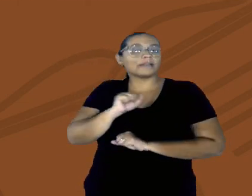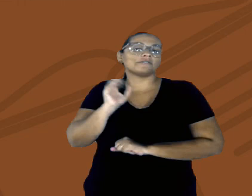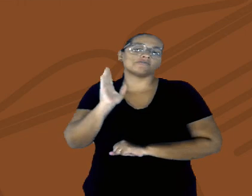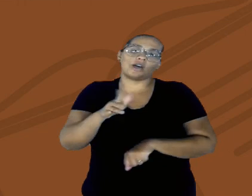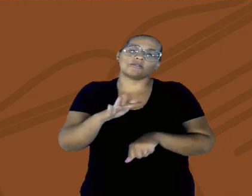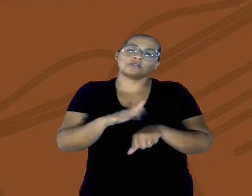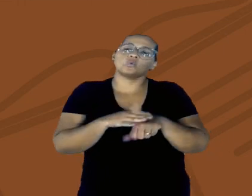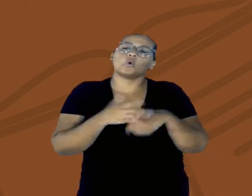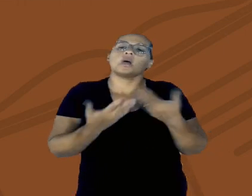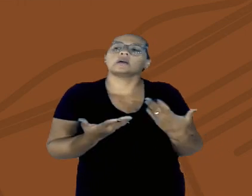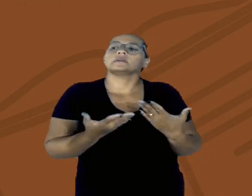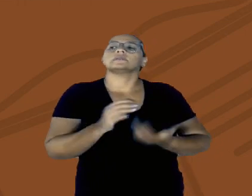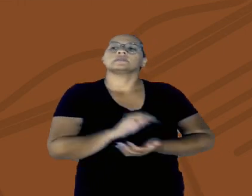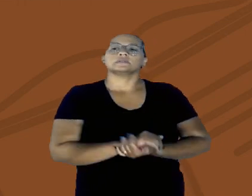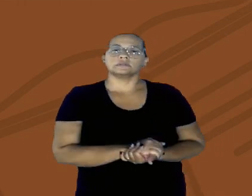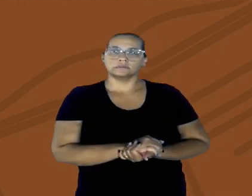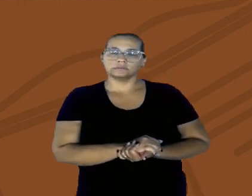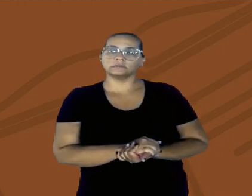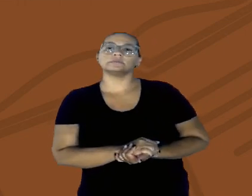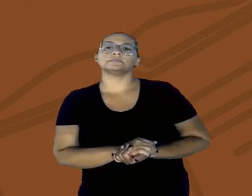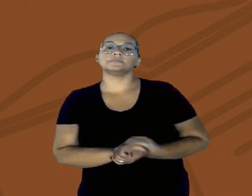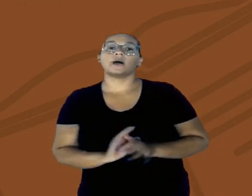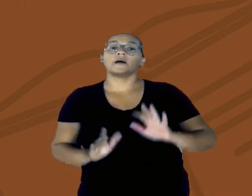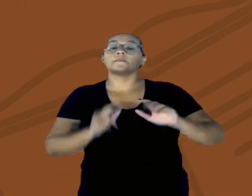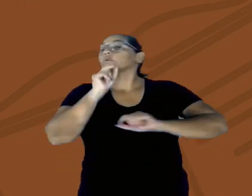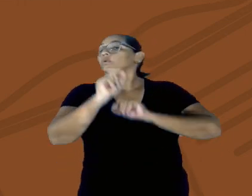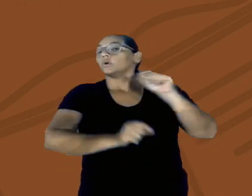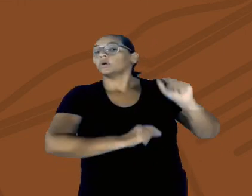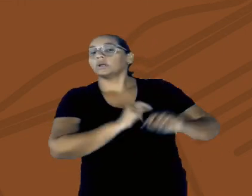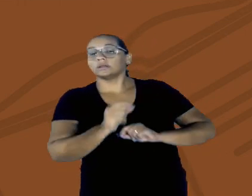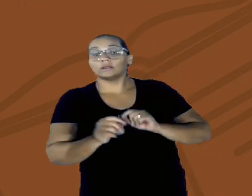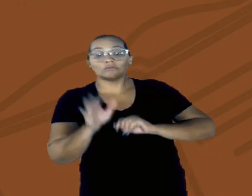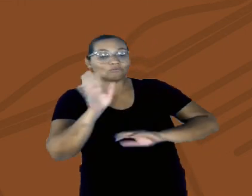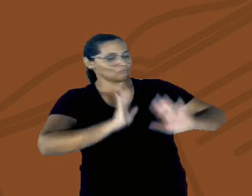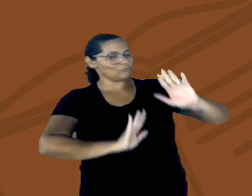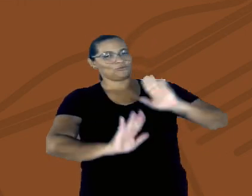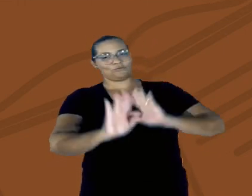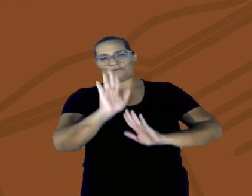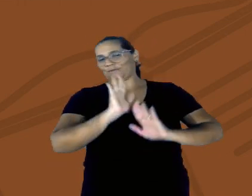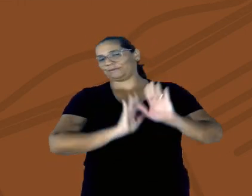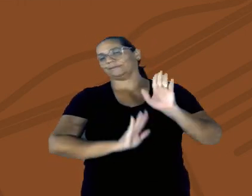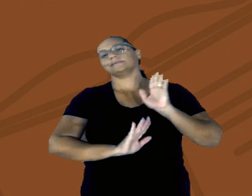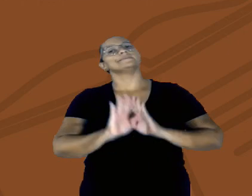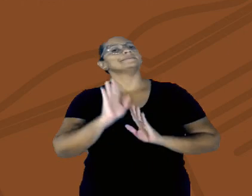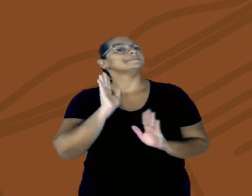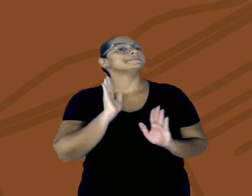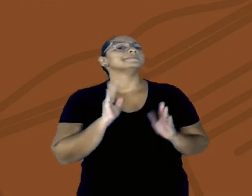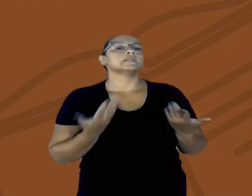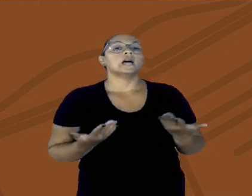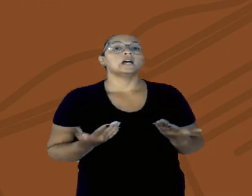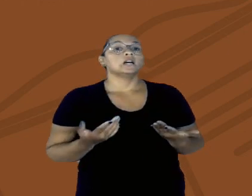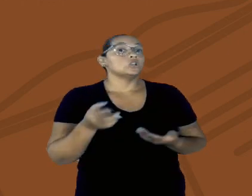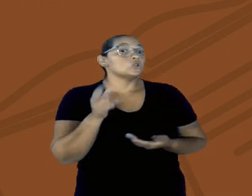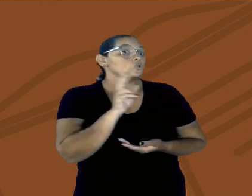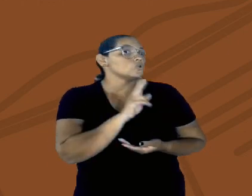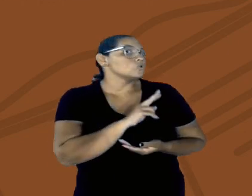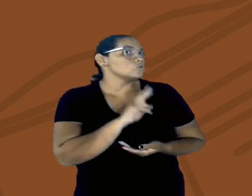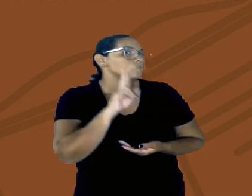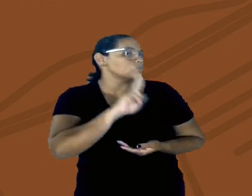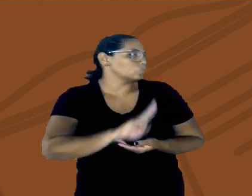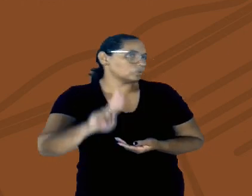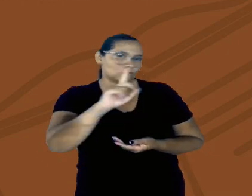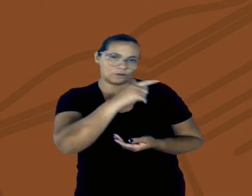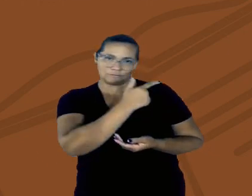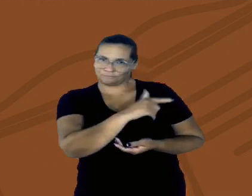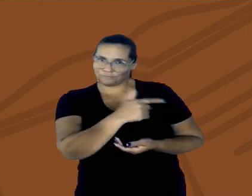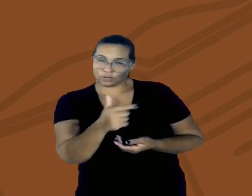pessoa contaminada e que aconteça de forma desprotegida, sem a utilização aí, por